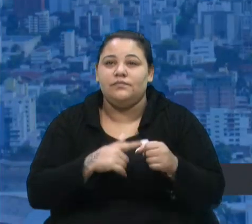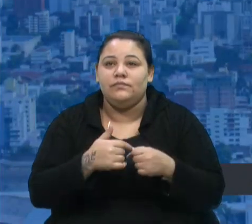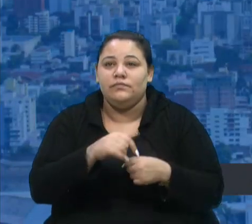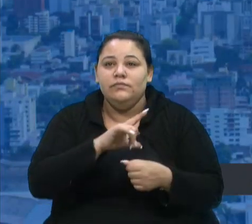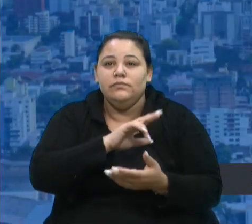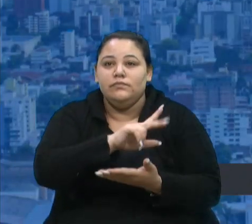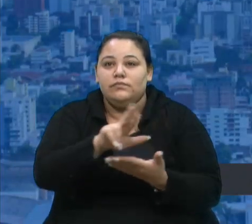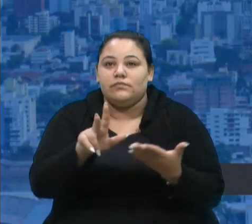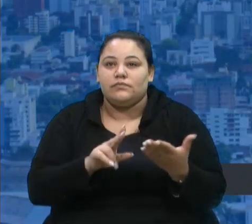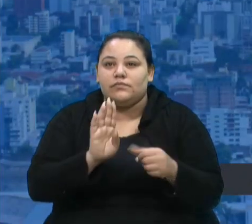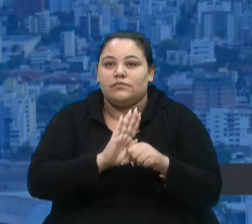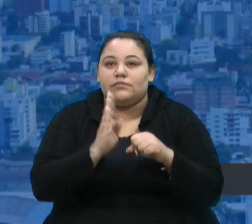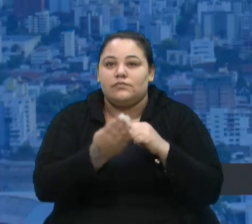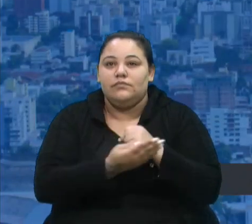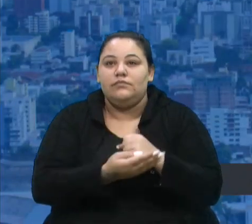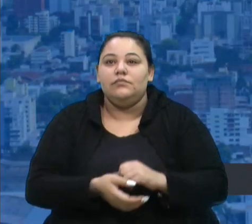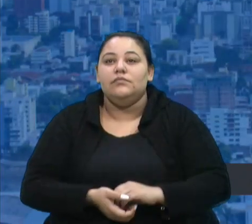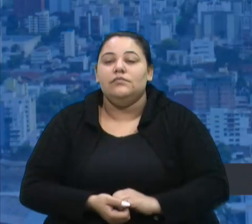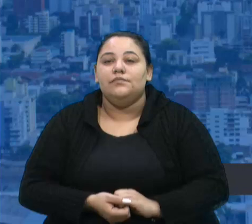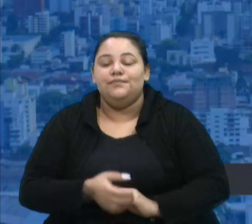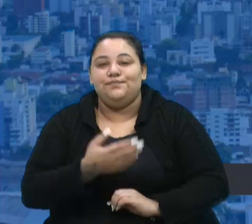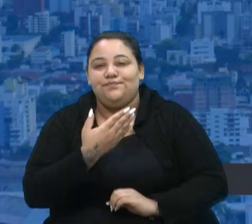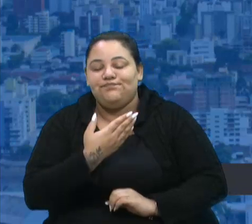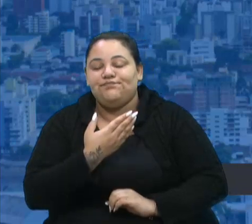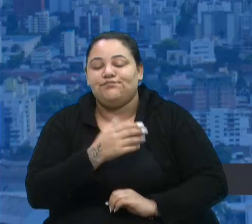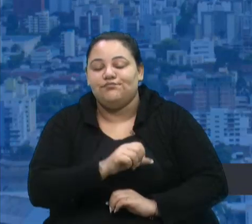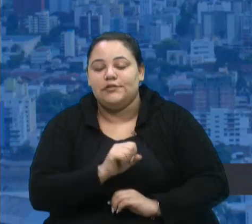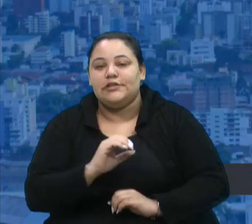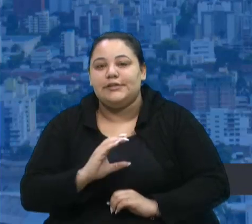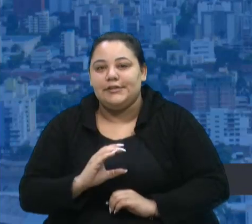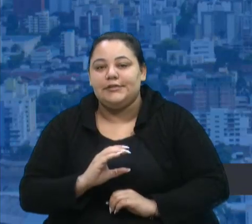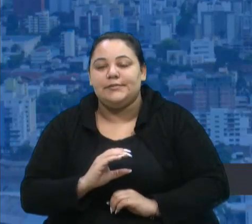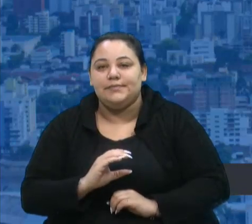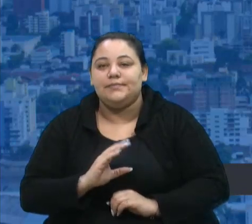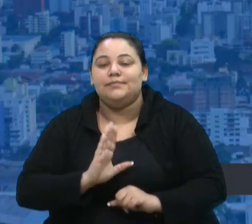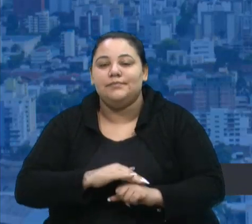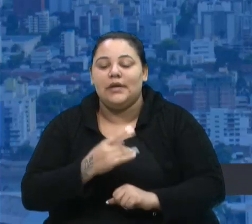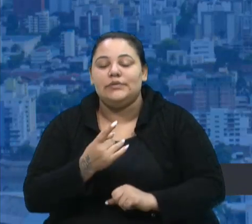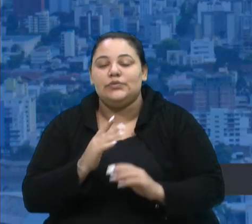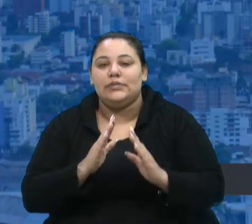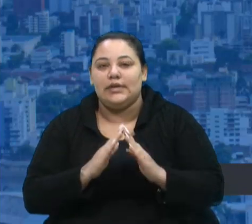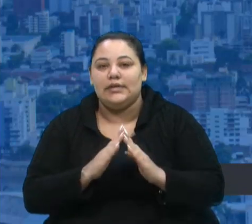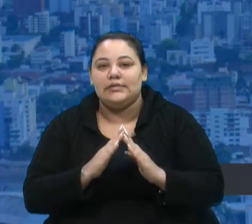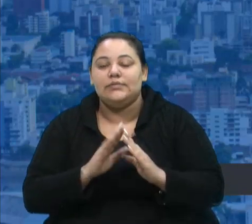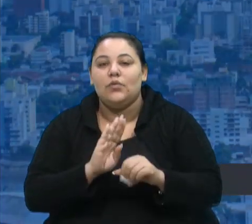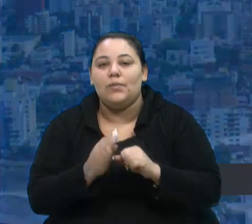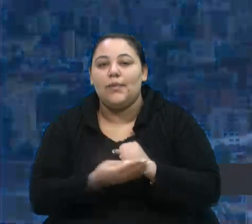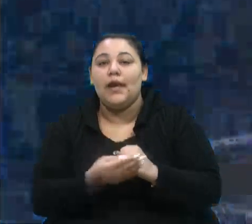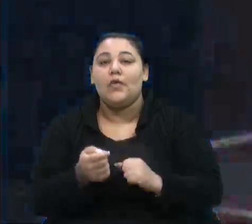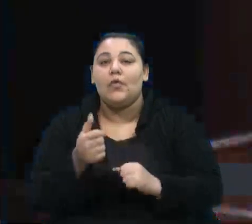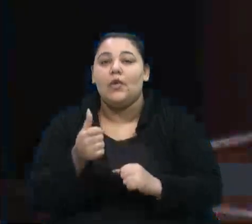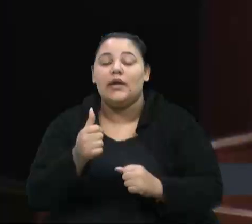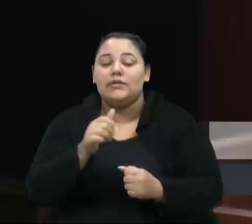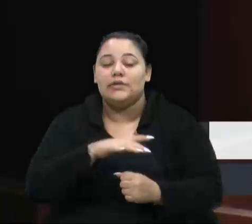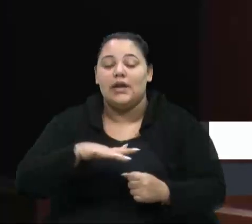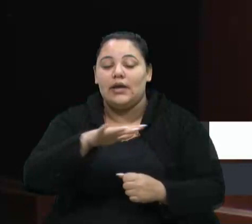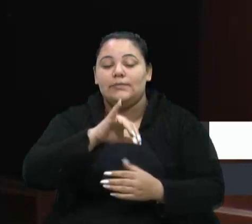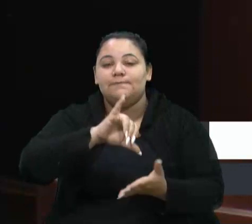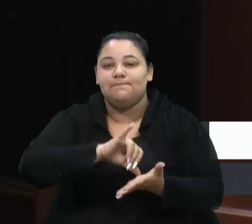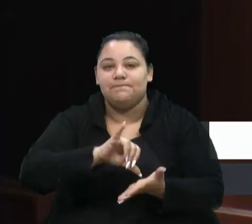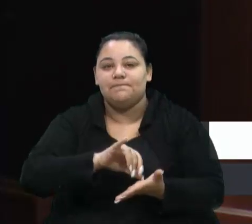quase 300 e poucos bairros, então um bairro quase de área central, aqui no bairro Santa Catarina